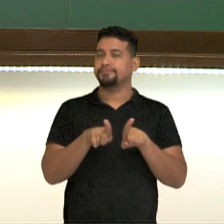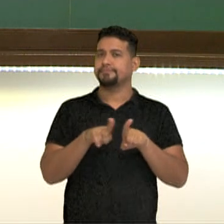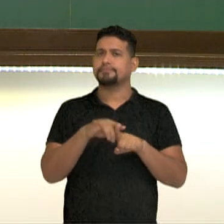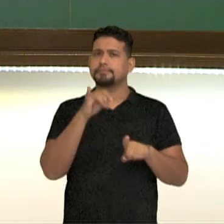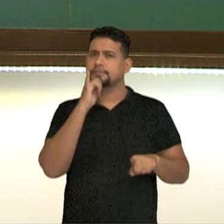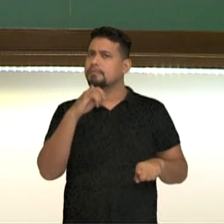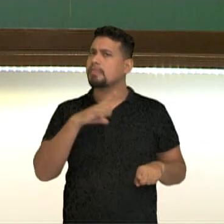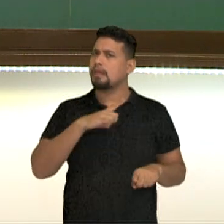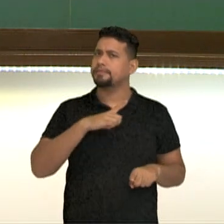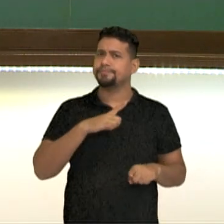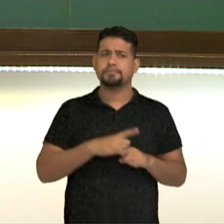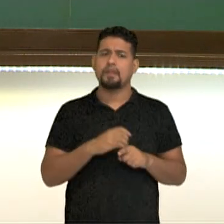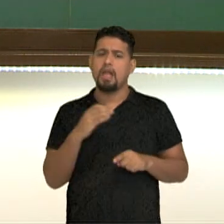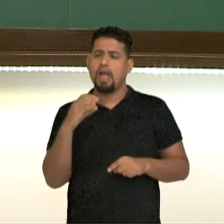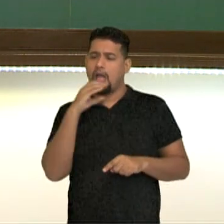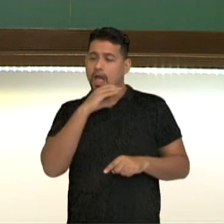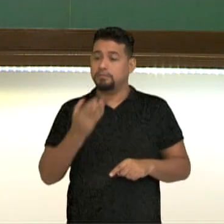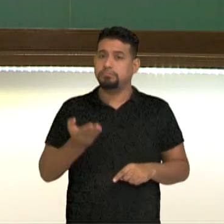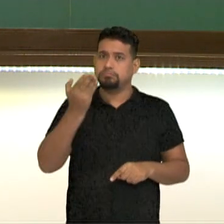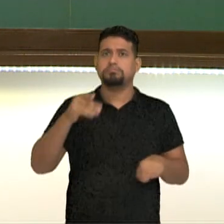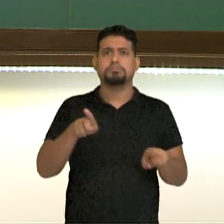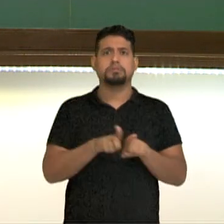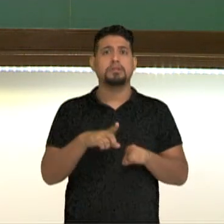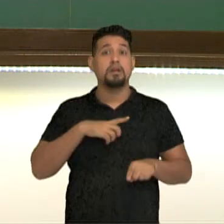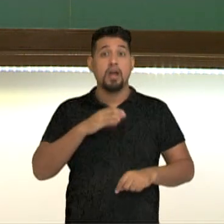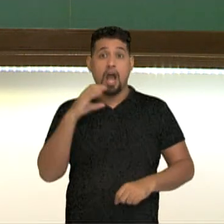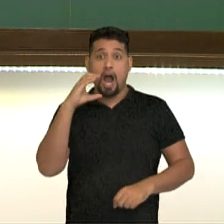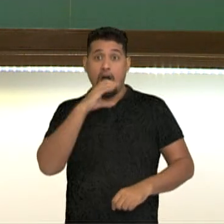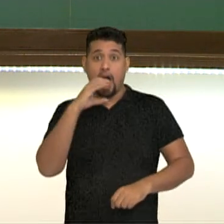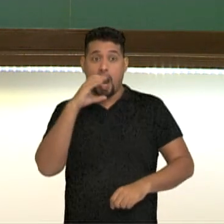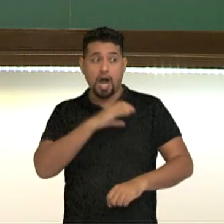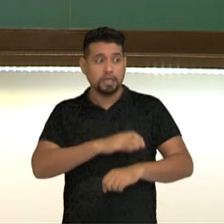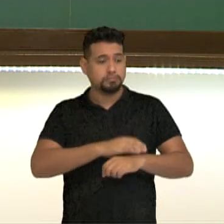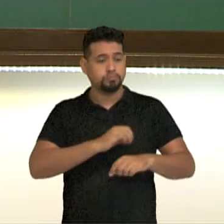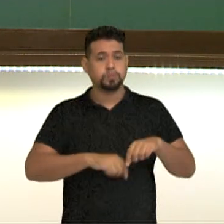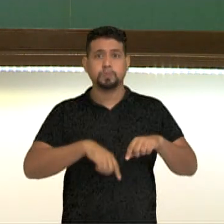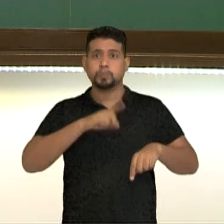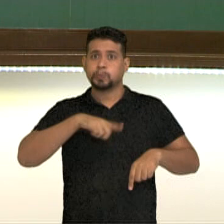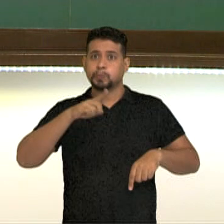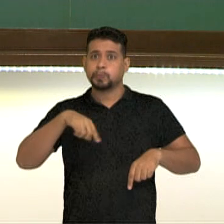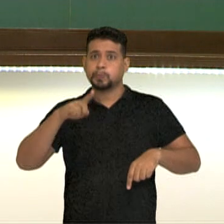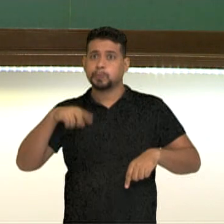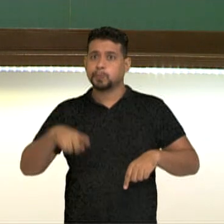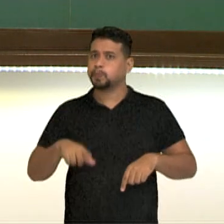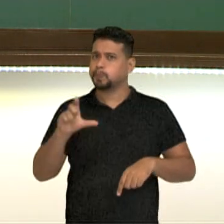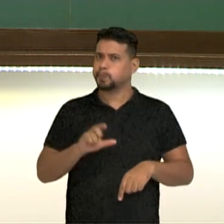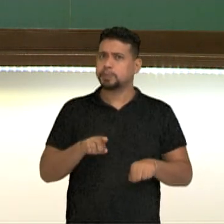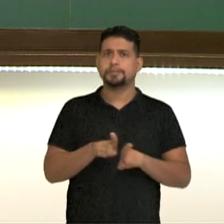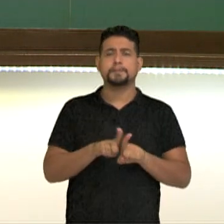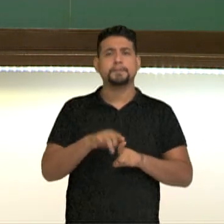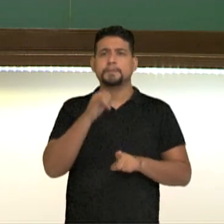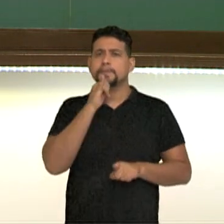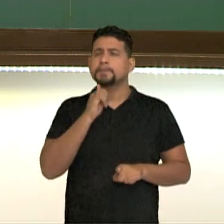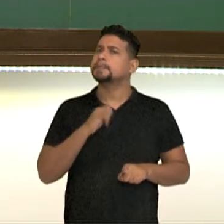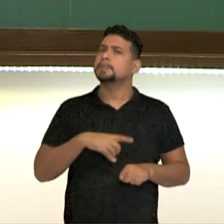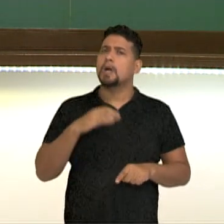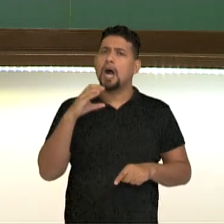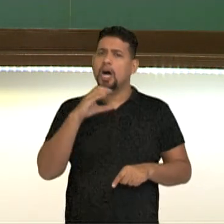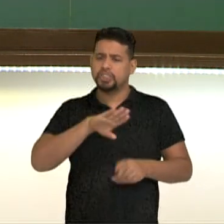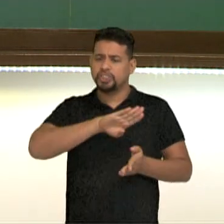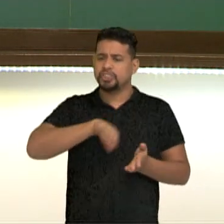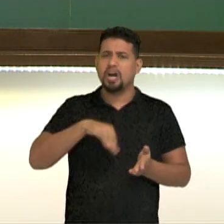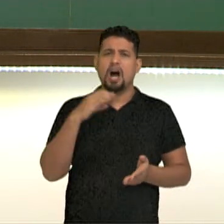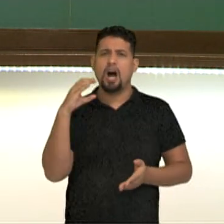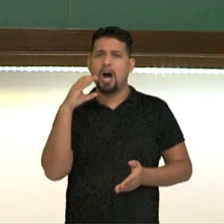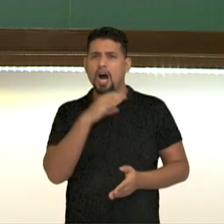tem alta capacidade térmica, pessoal, você dá calor e elevaria muito pouco a temperatura. Pessoal, você tira